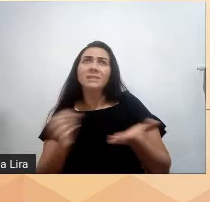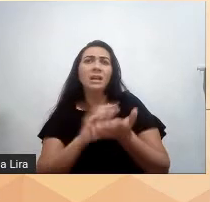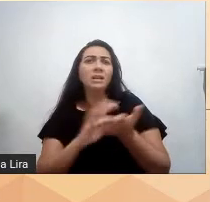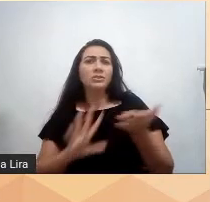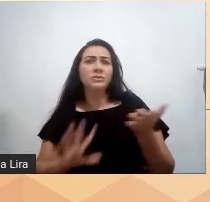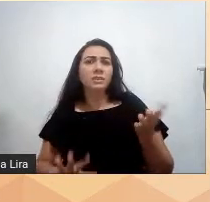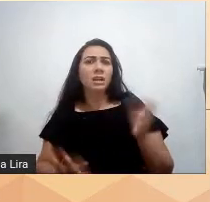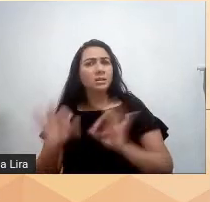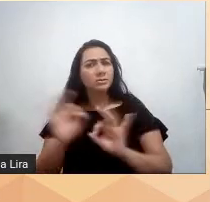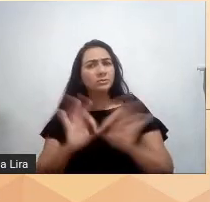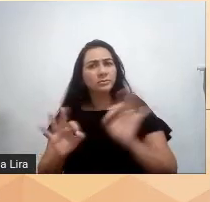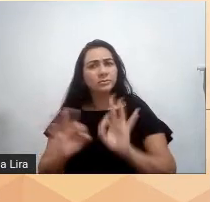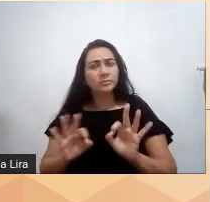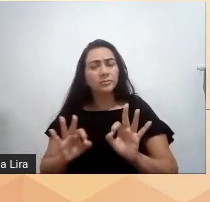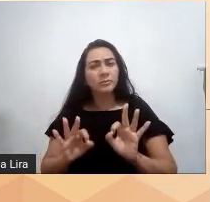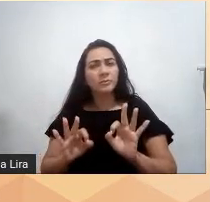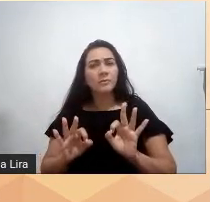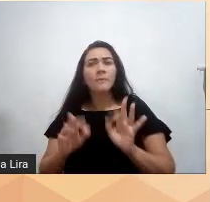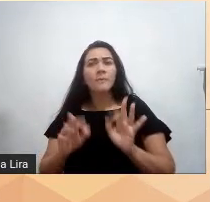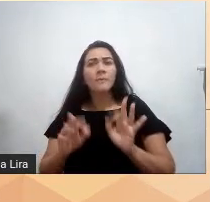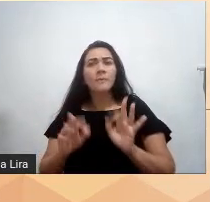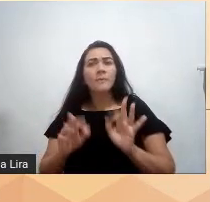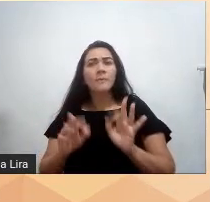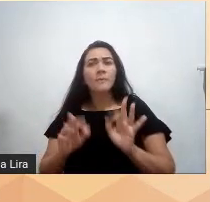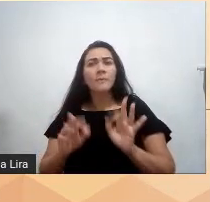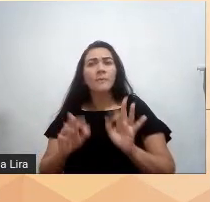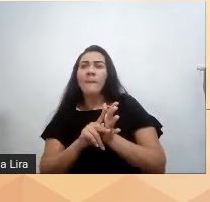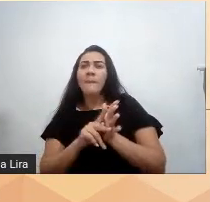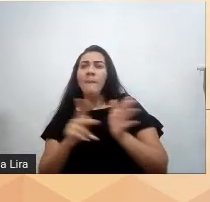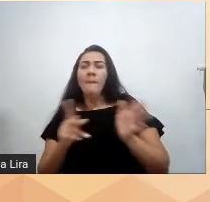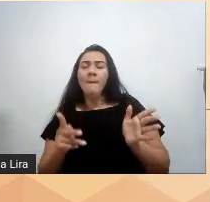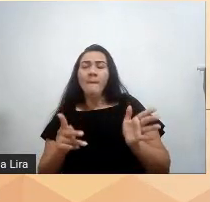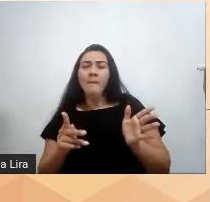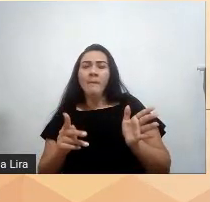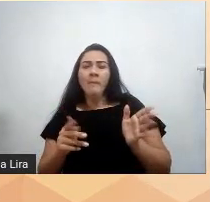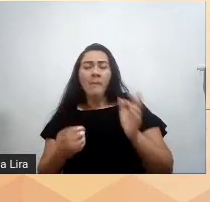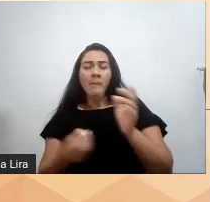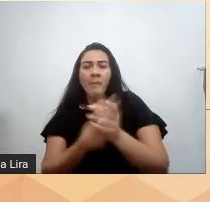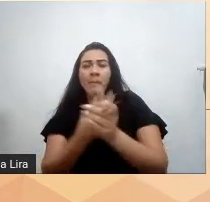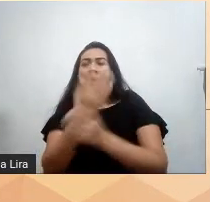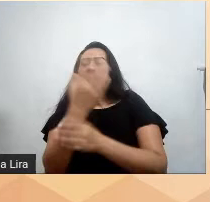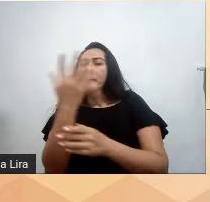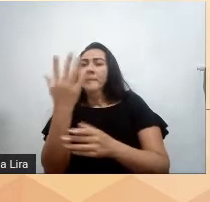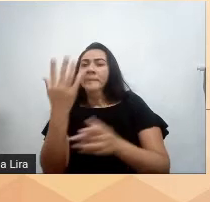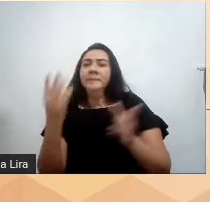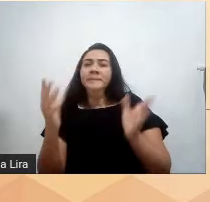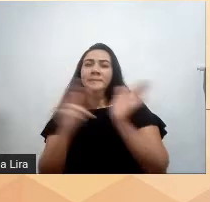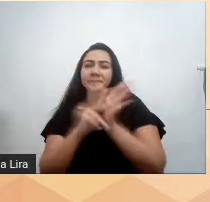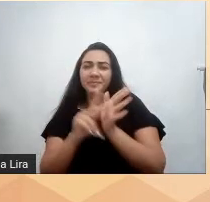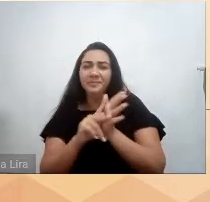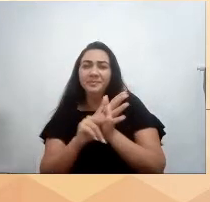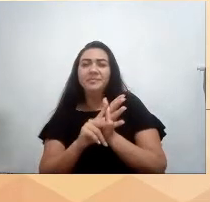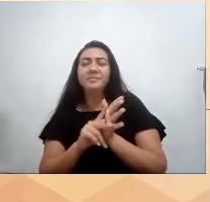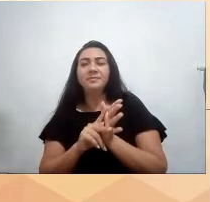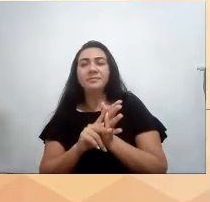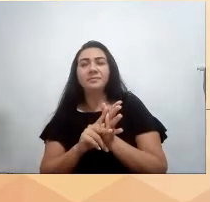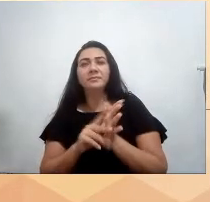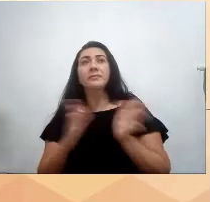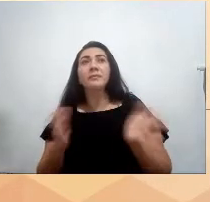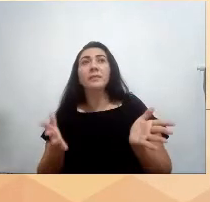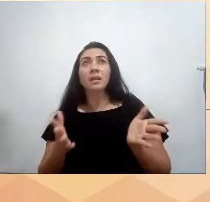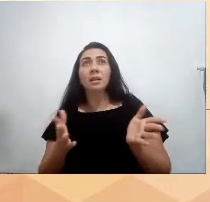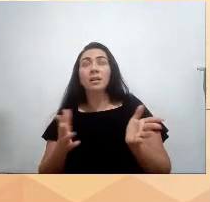continuadas. Ou seja, eu quero todo ano continuar oferecendo oficinas, eu quero todo ano oferecer